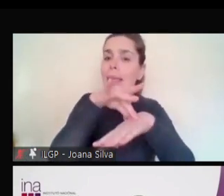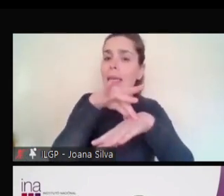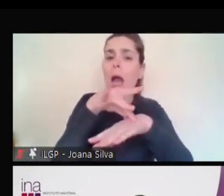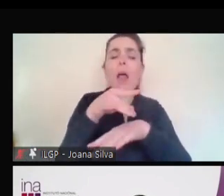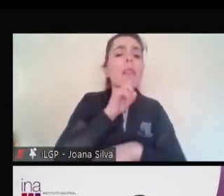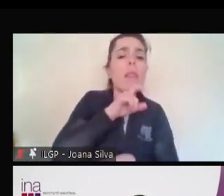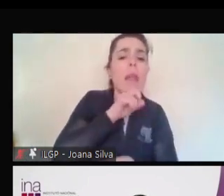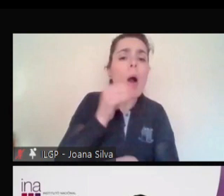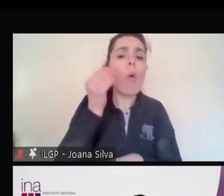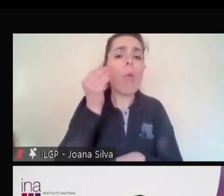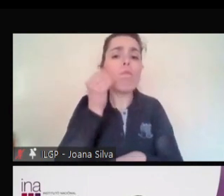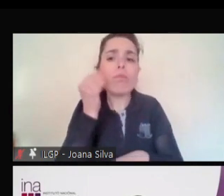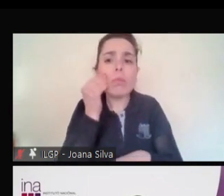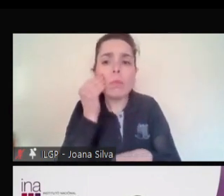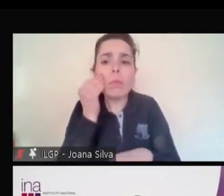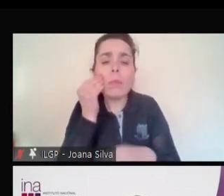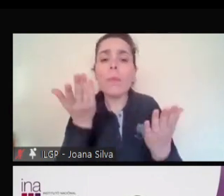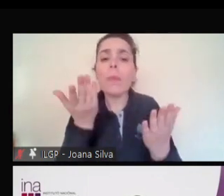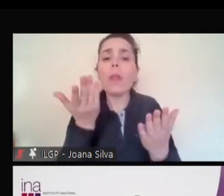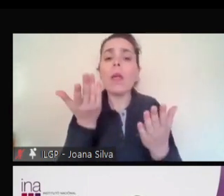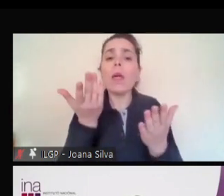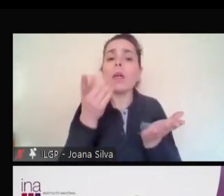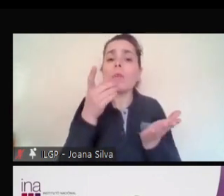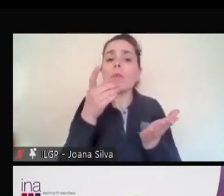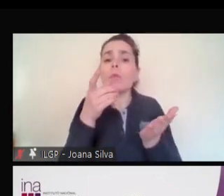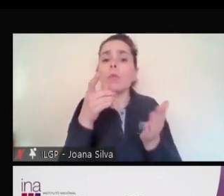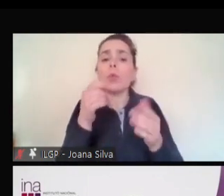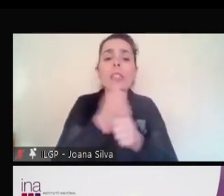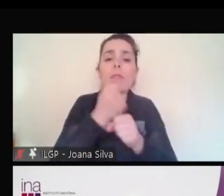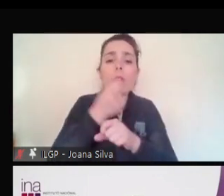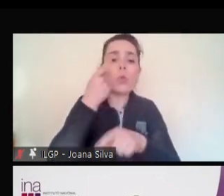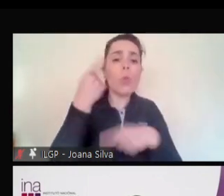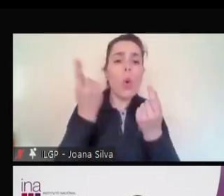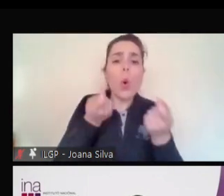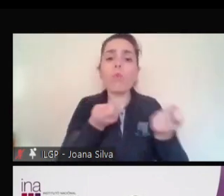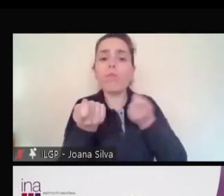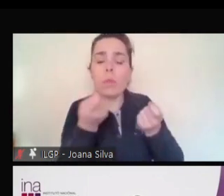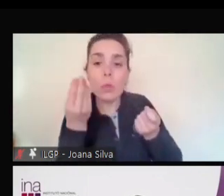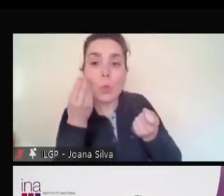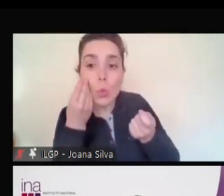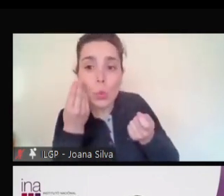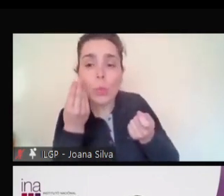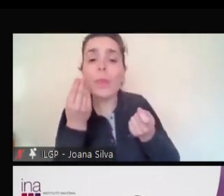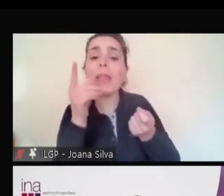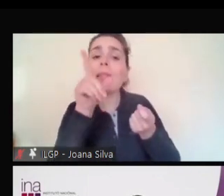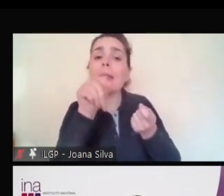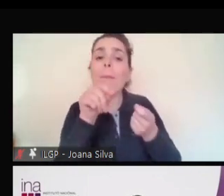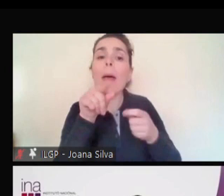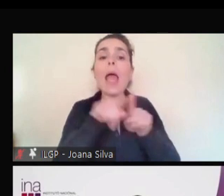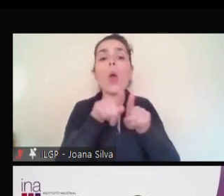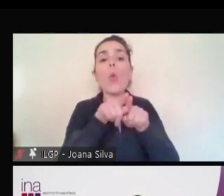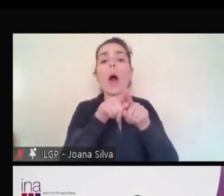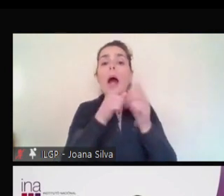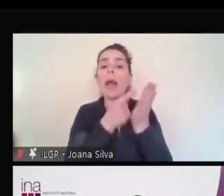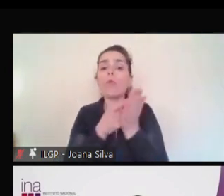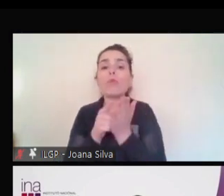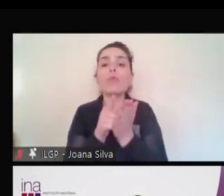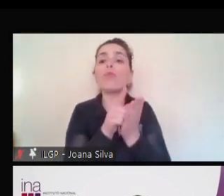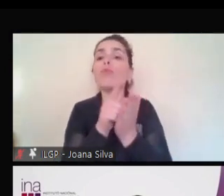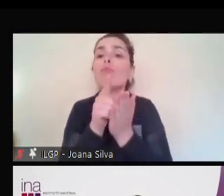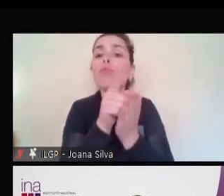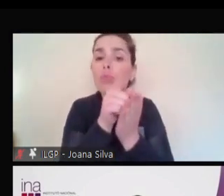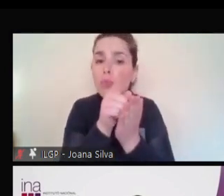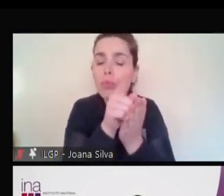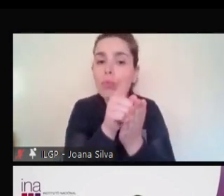podem fazer uma boa digitalização de serviços públicos, mas é também um roteiro que nos vai nortear e que esperemos que norteie